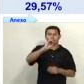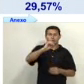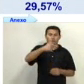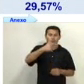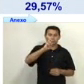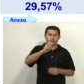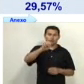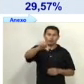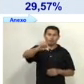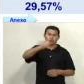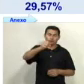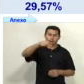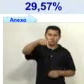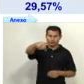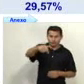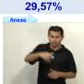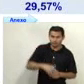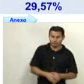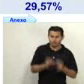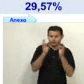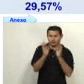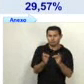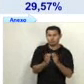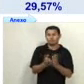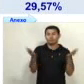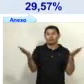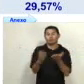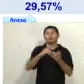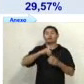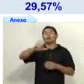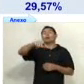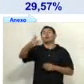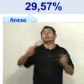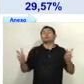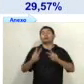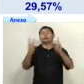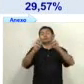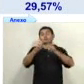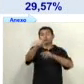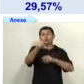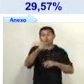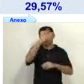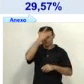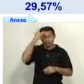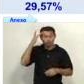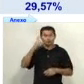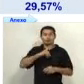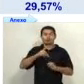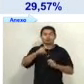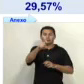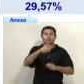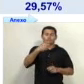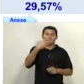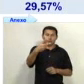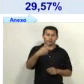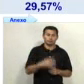tenho 9,87. Tá? Agora eu tenho outro valor de x, pessoal. Eu tenho